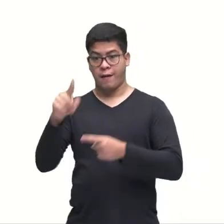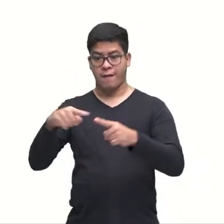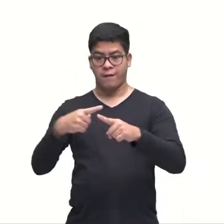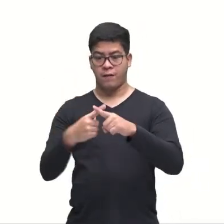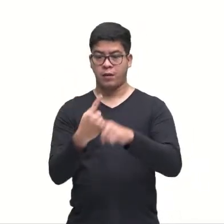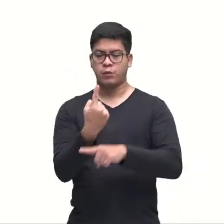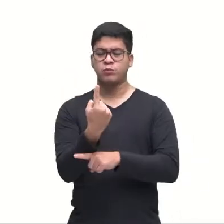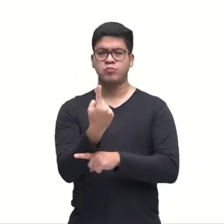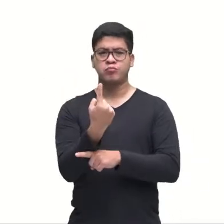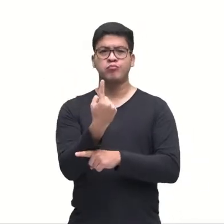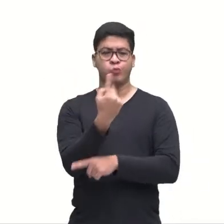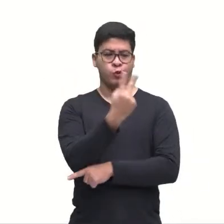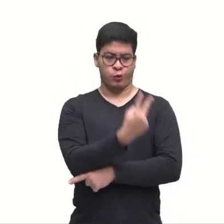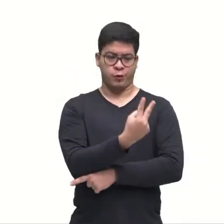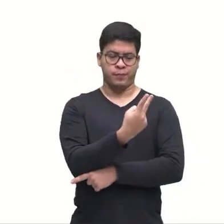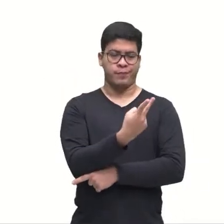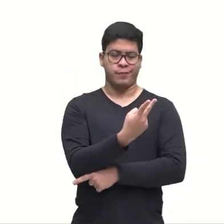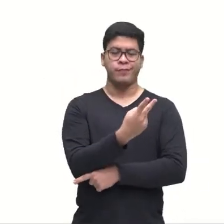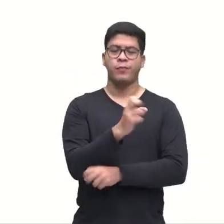2. Beleza.